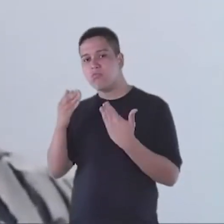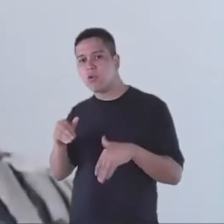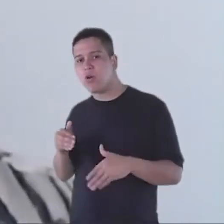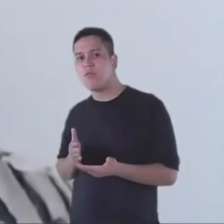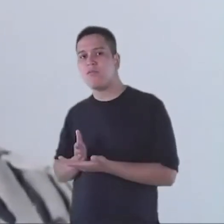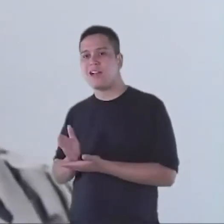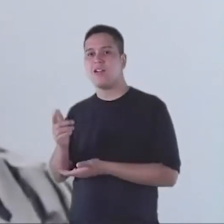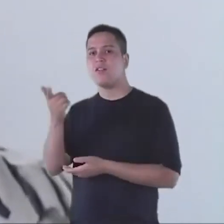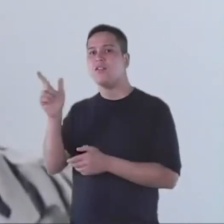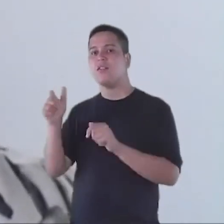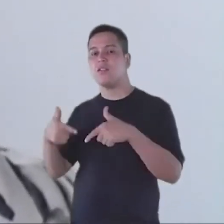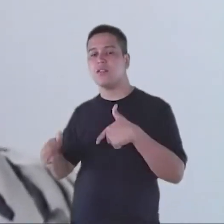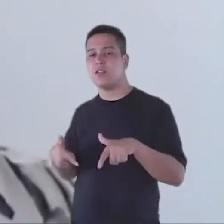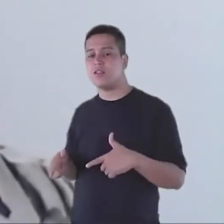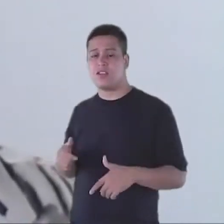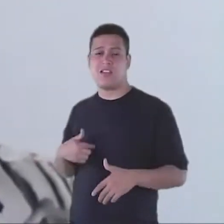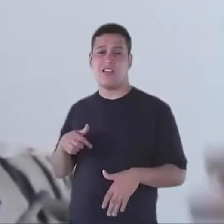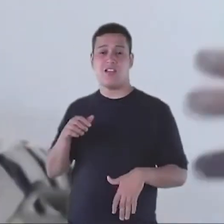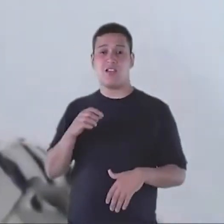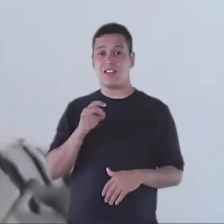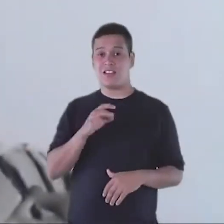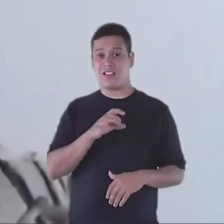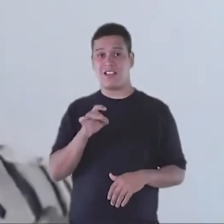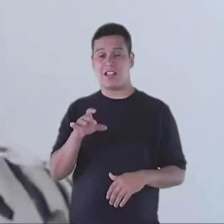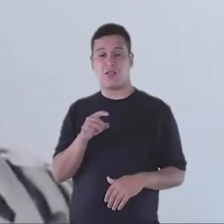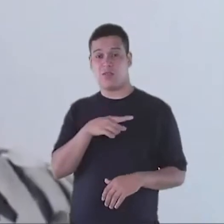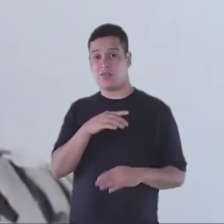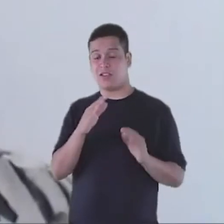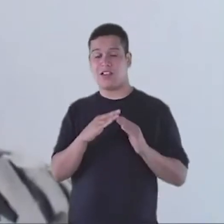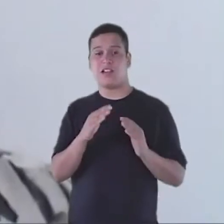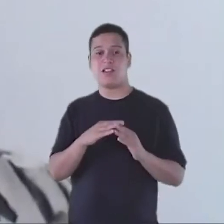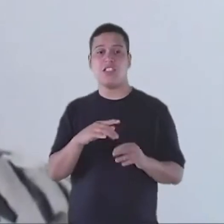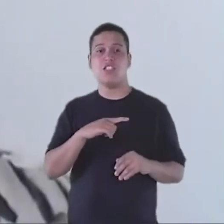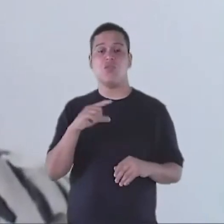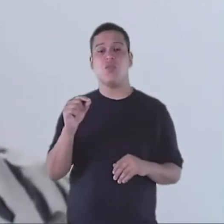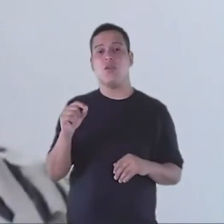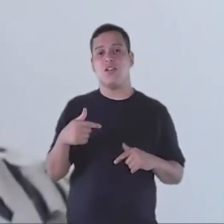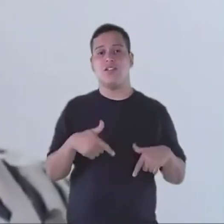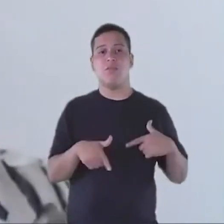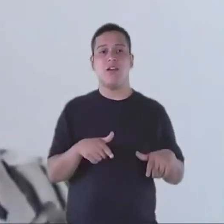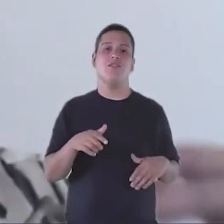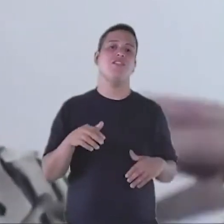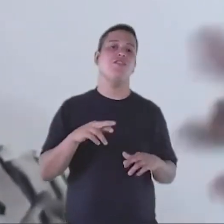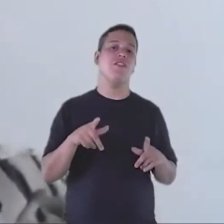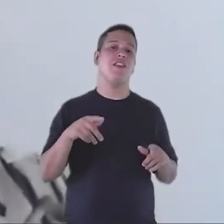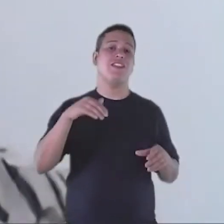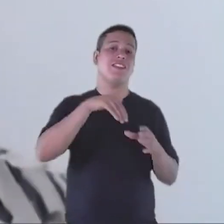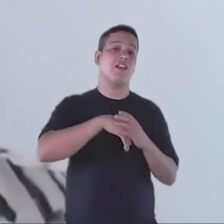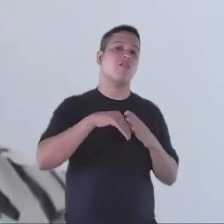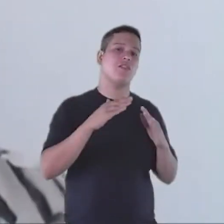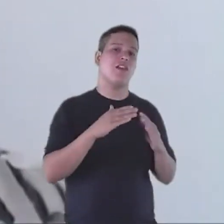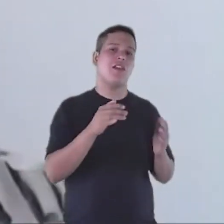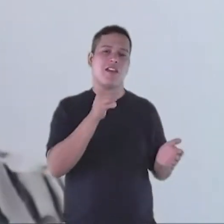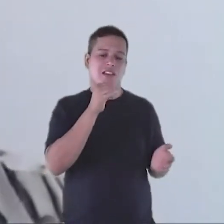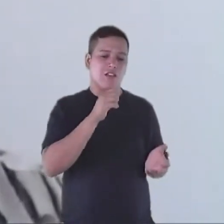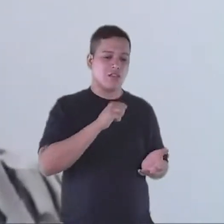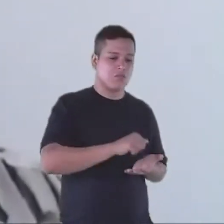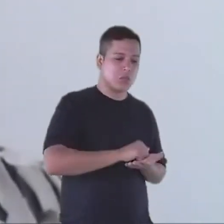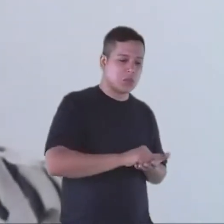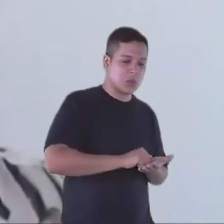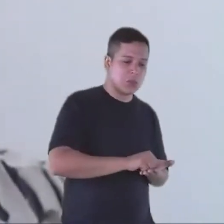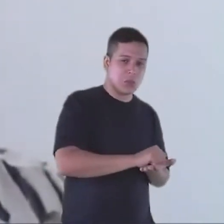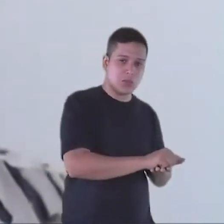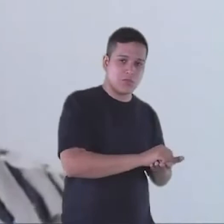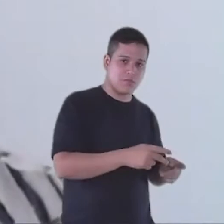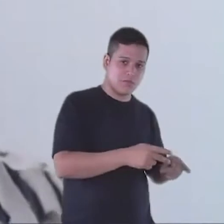eu gosto de lavar louça. Né? O Miguel tinha que varrer o pátio, a Carla fazia a cama, o Rodrigo cuidava dos